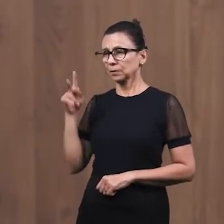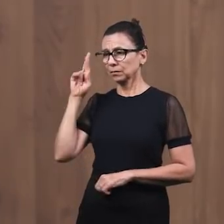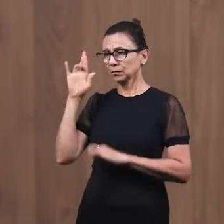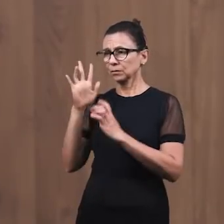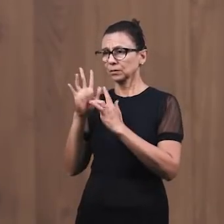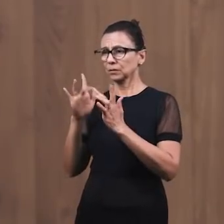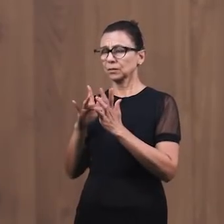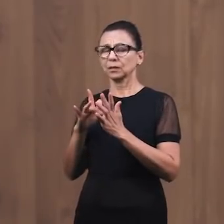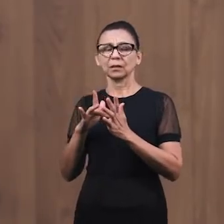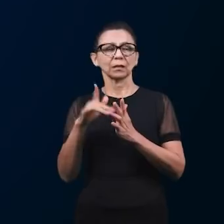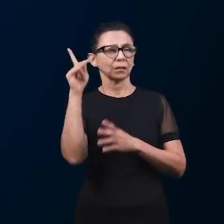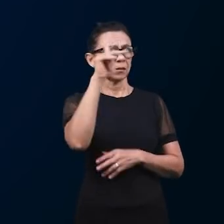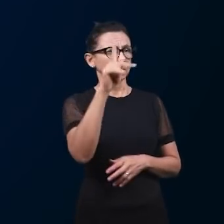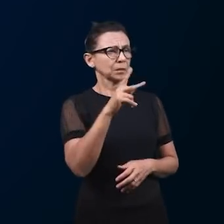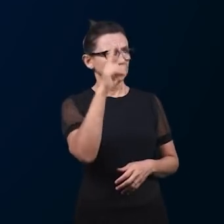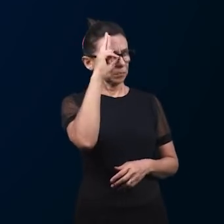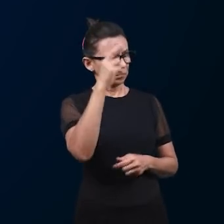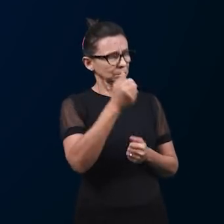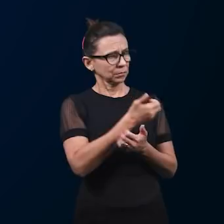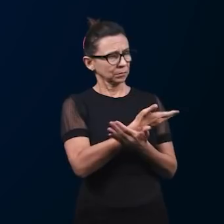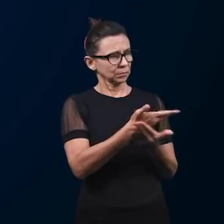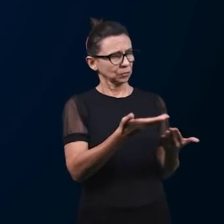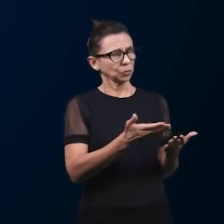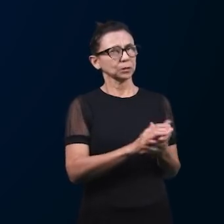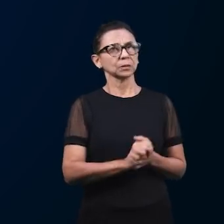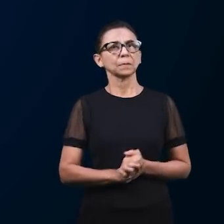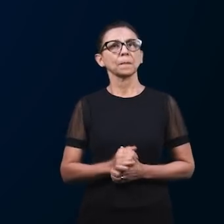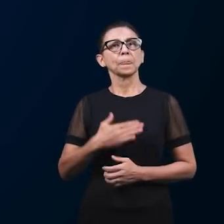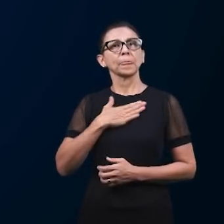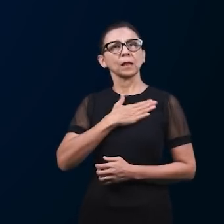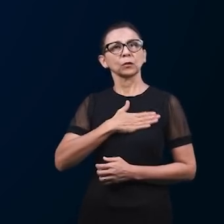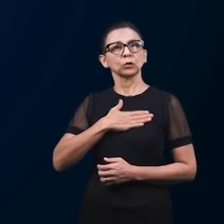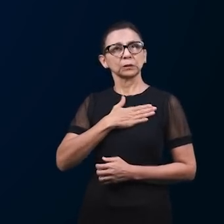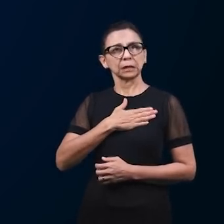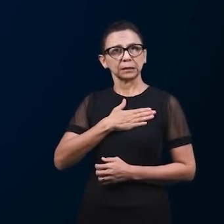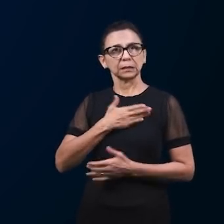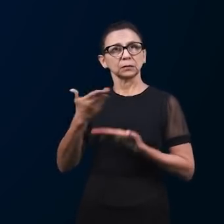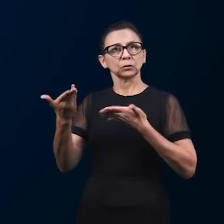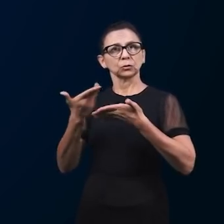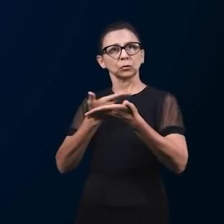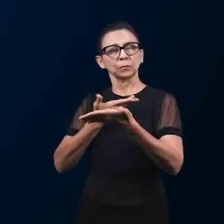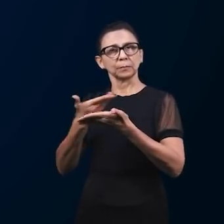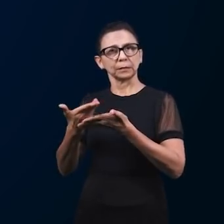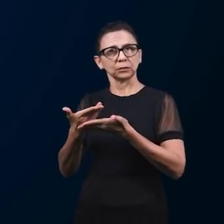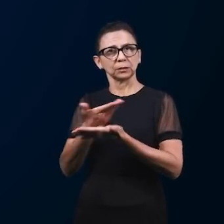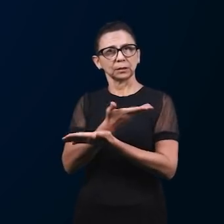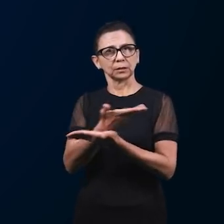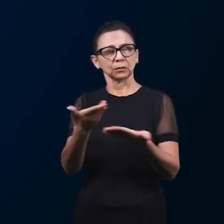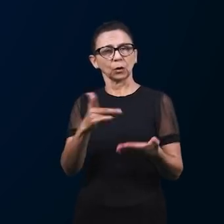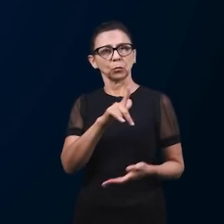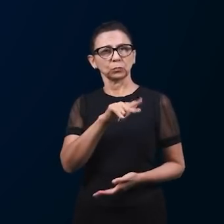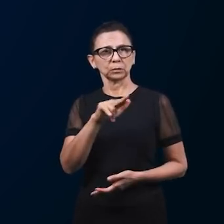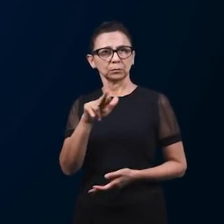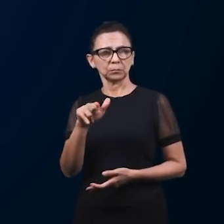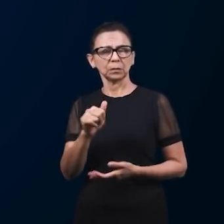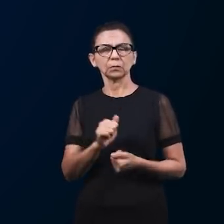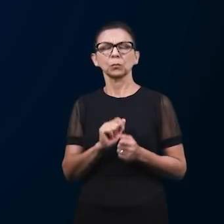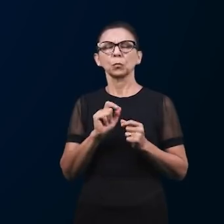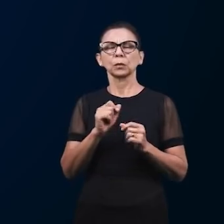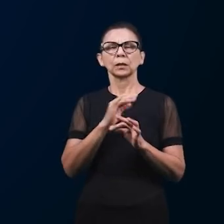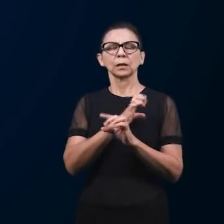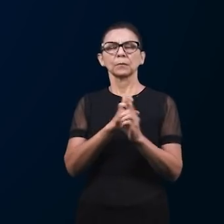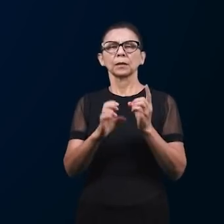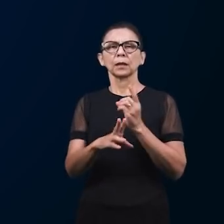a paz do Senhor Jesus. Paz do Senhor a todos. Gostaria de compartilhar com os irmãos o que representa